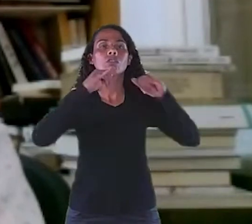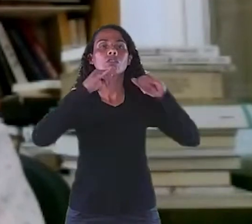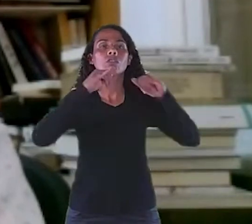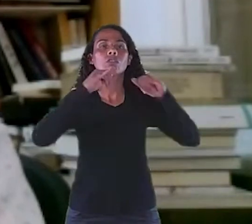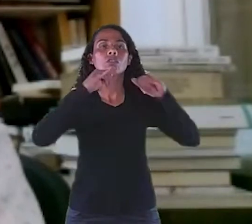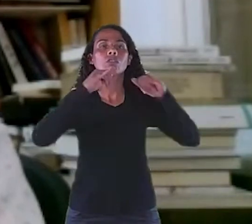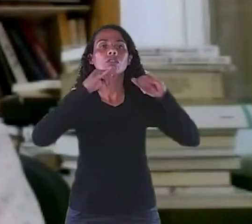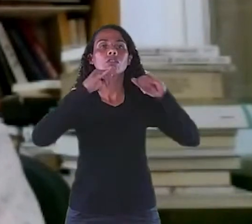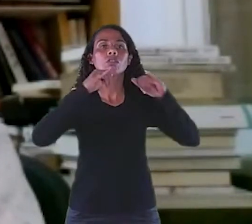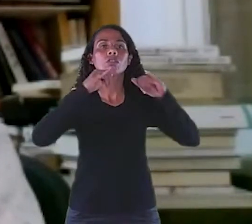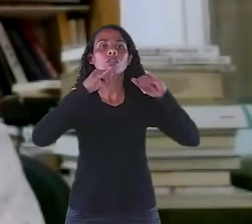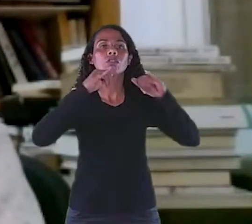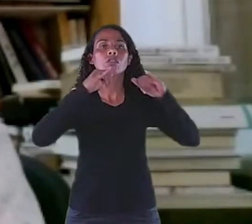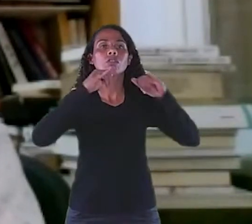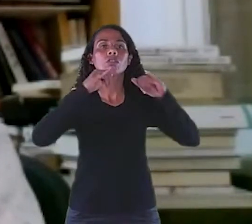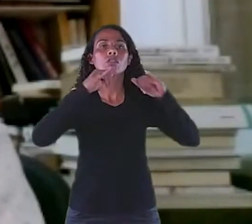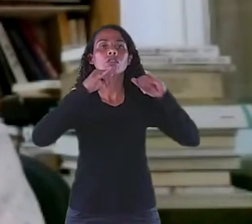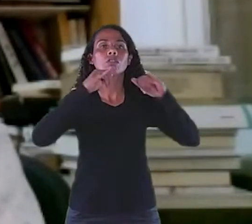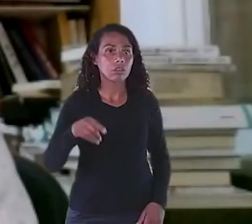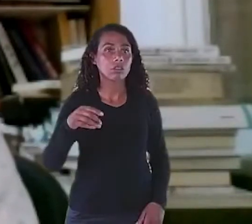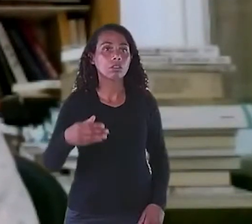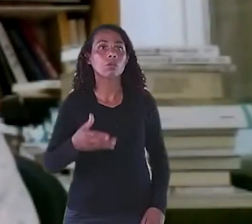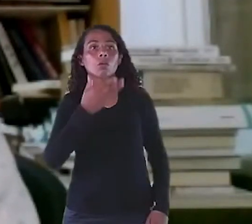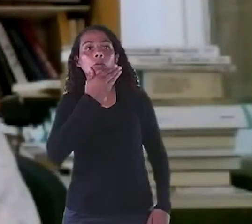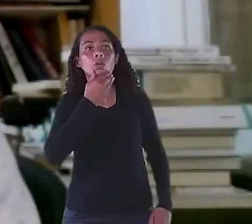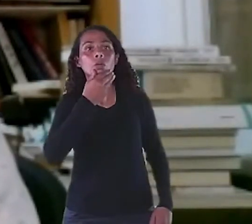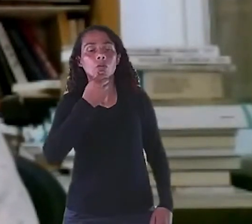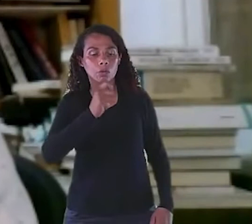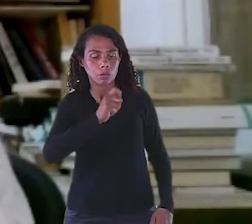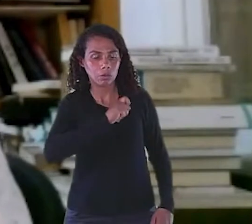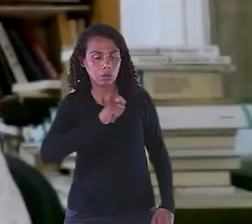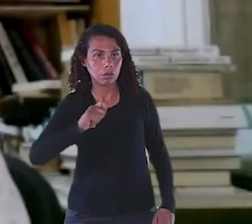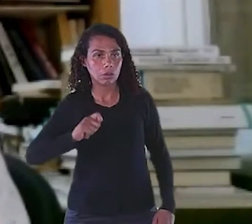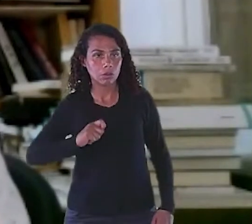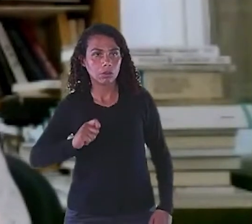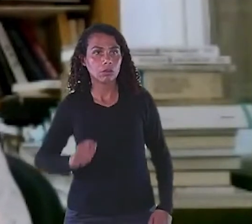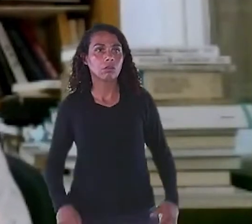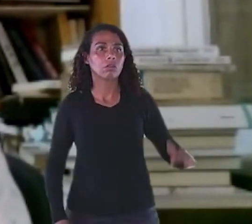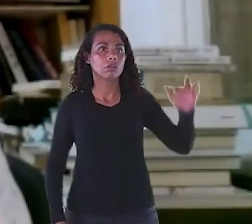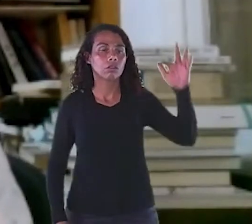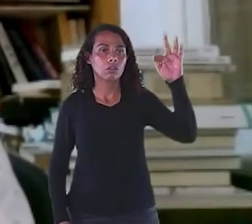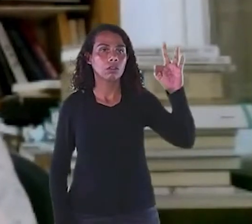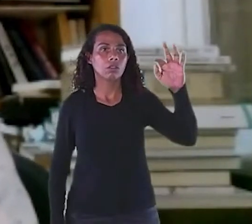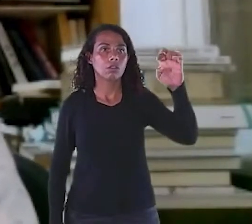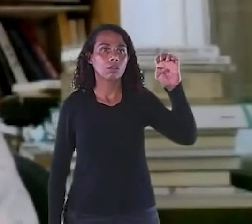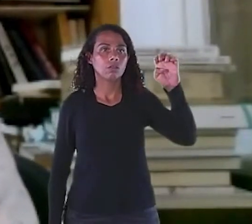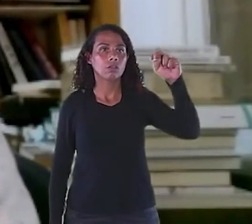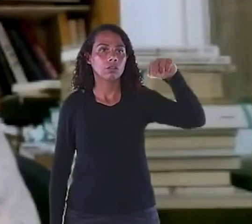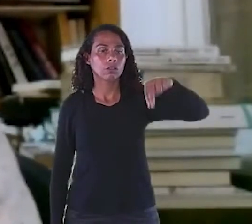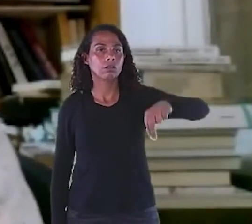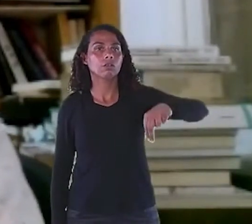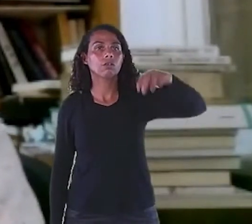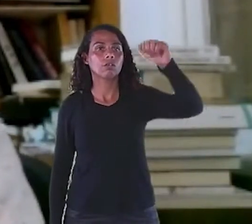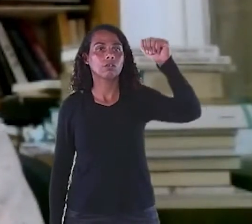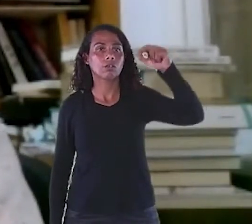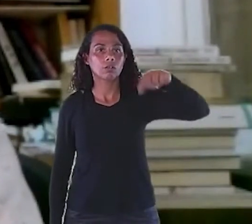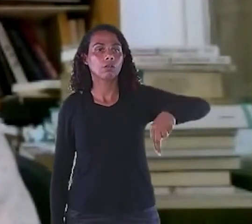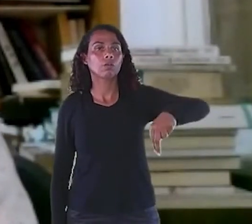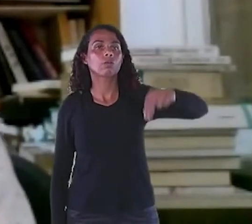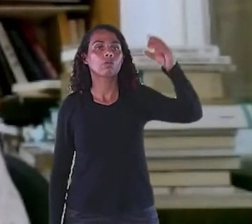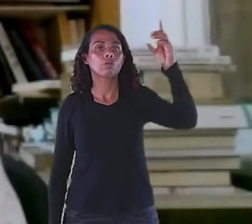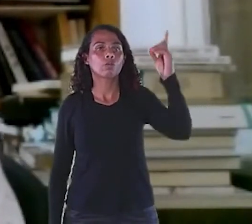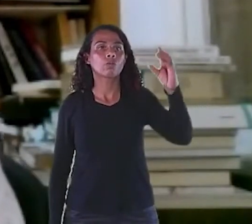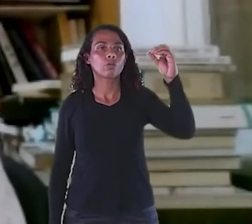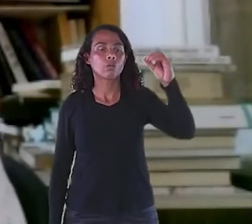Manuel Bandeira escreveu sobre ele também. Fernando Sabino tem um personagem, como eu disse, lá no Encontro Marcado Velho Germano, que é